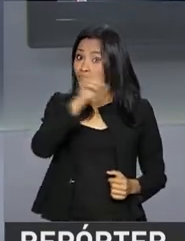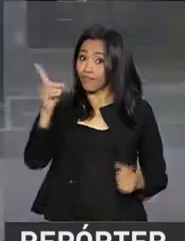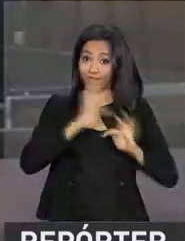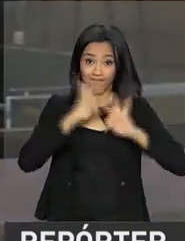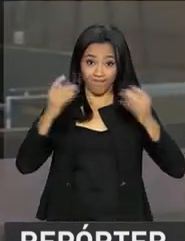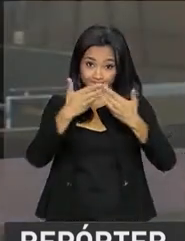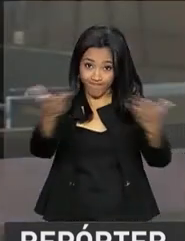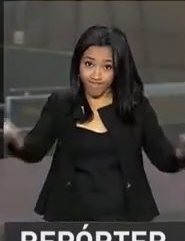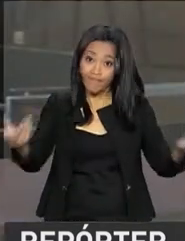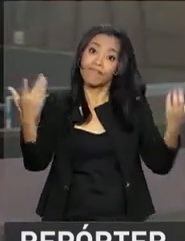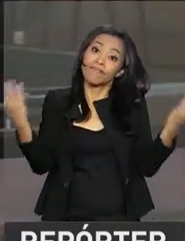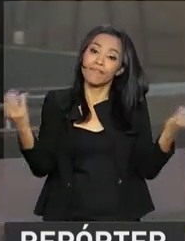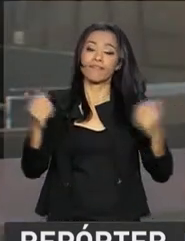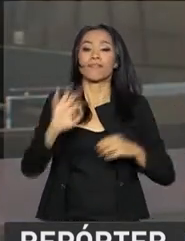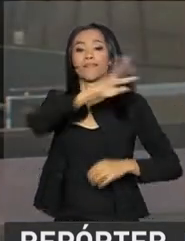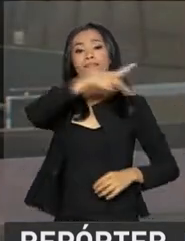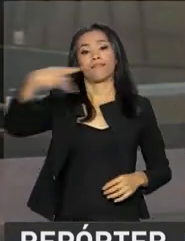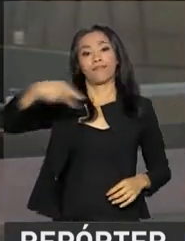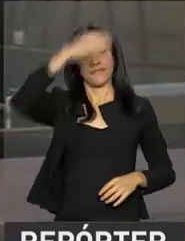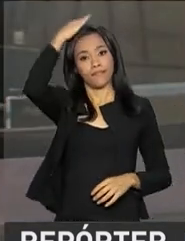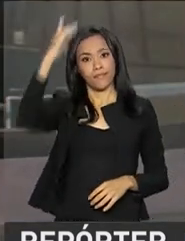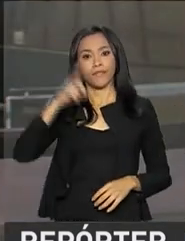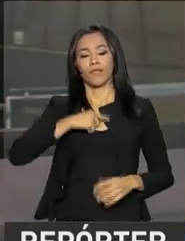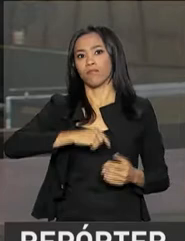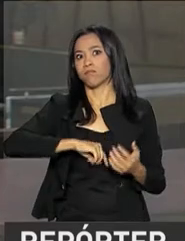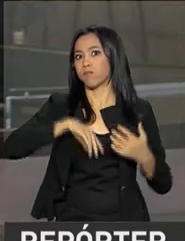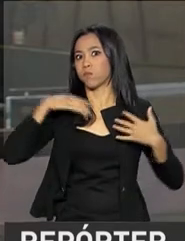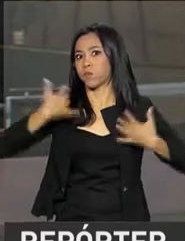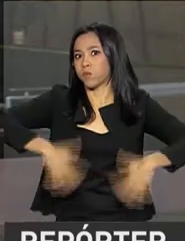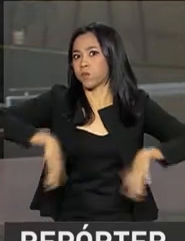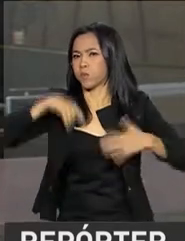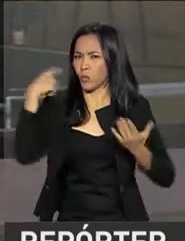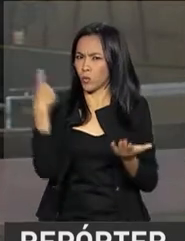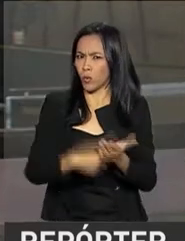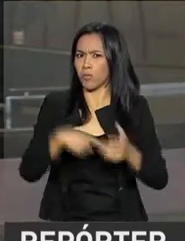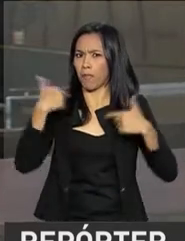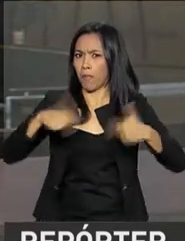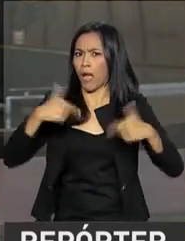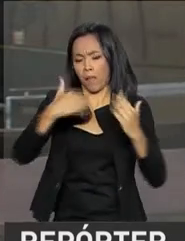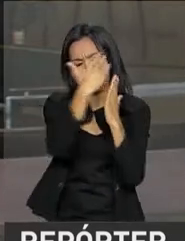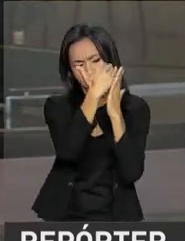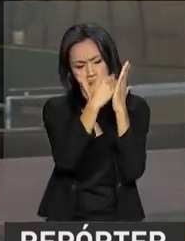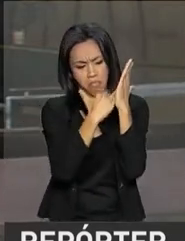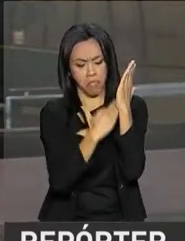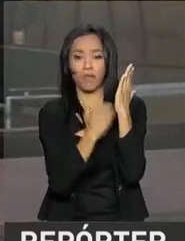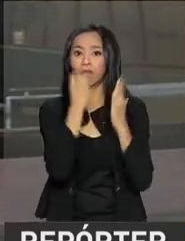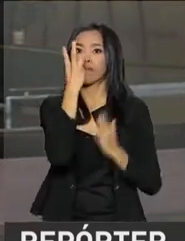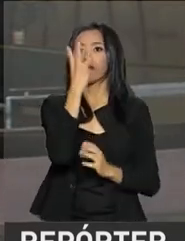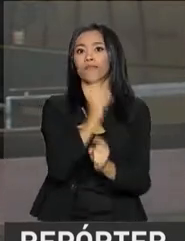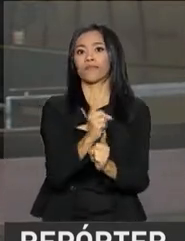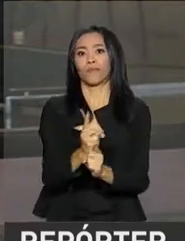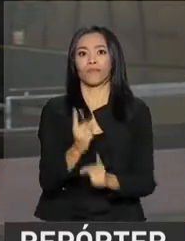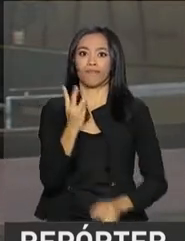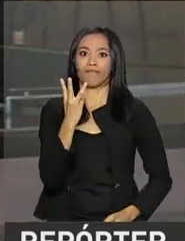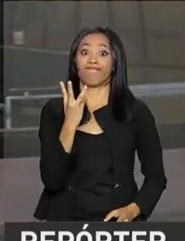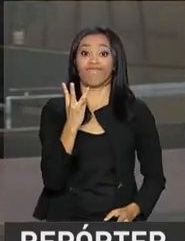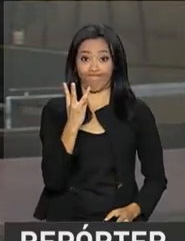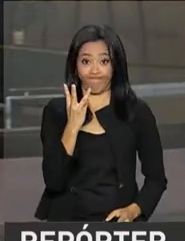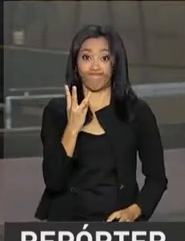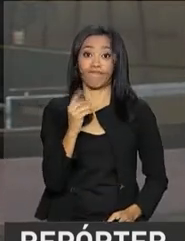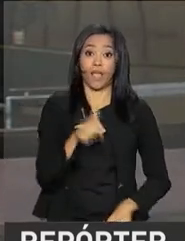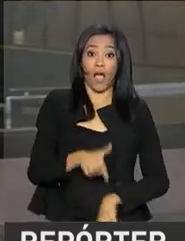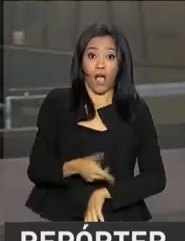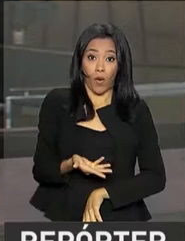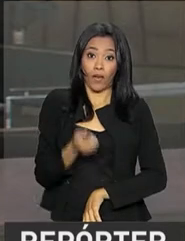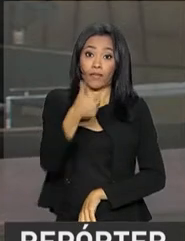dia a todos pois é tá isso o presidente michel temer tem uma extensa agenda nesta quinta feira são pelo menos três eventos agora às 10